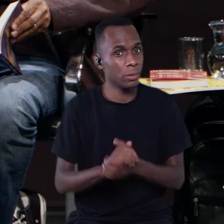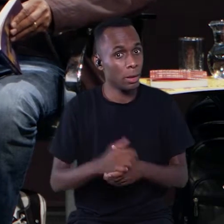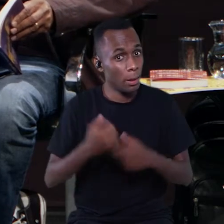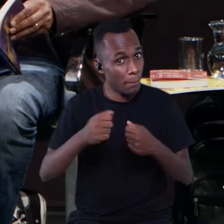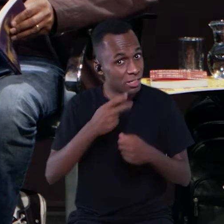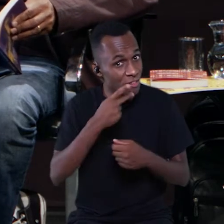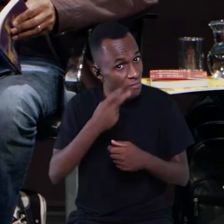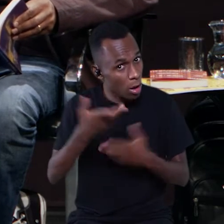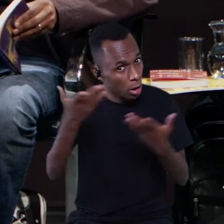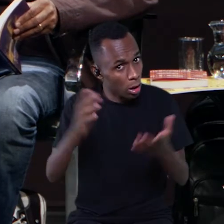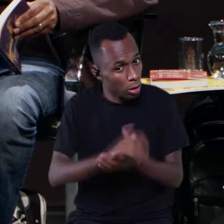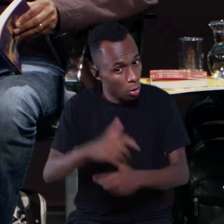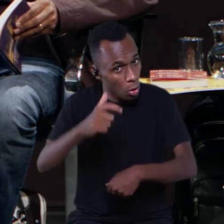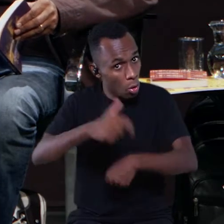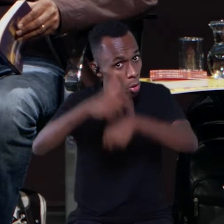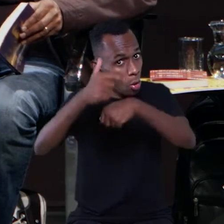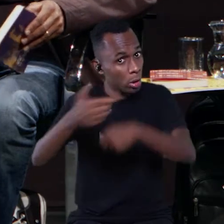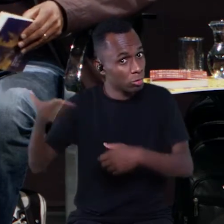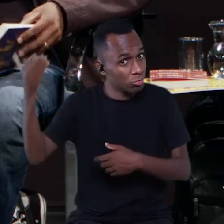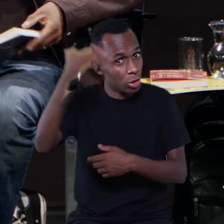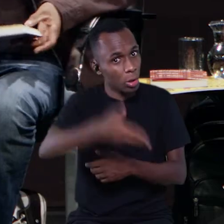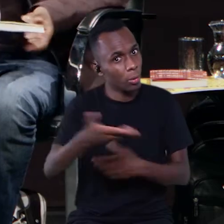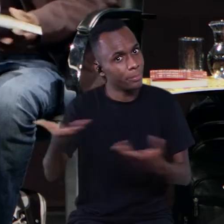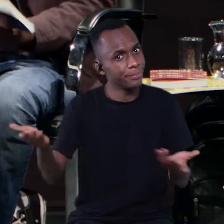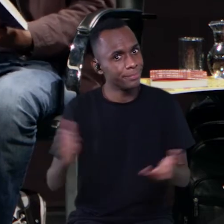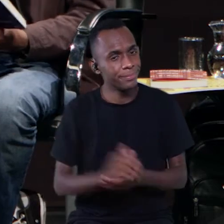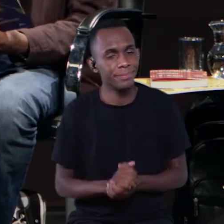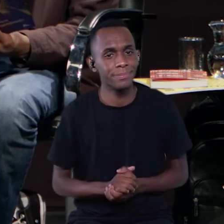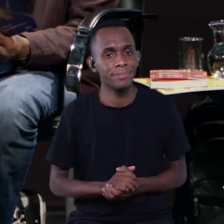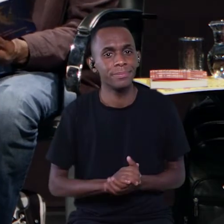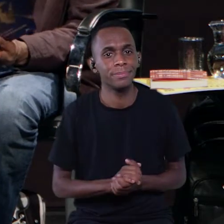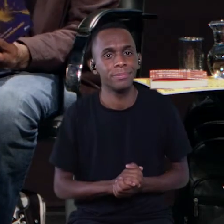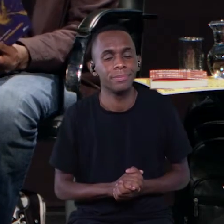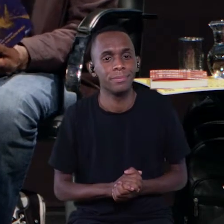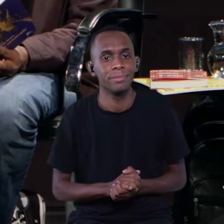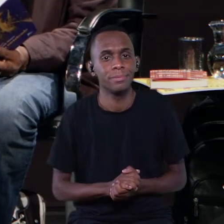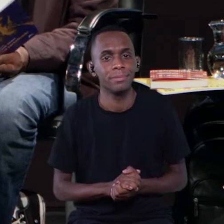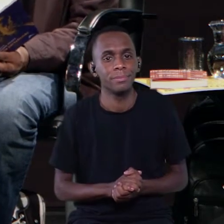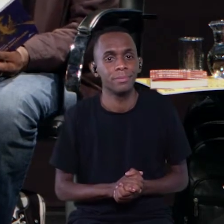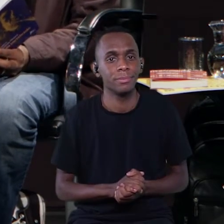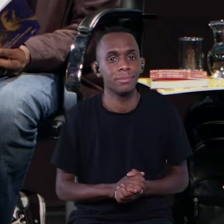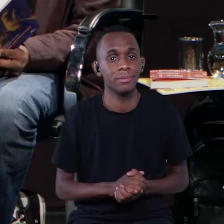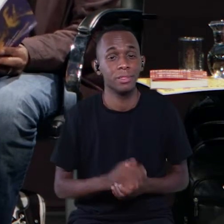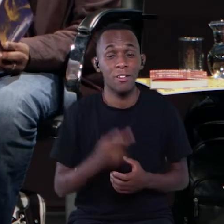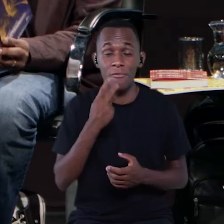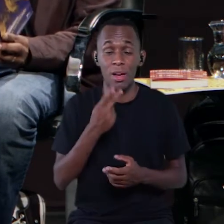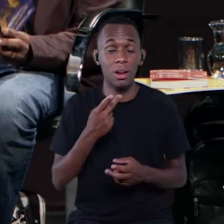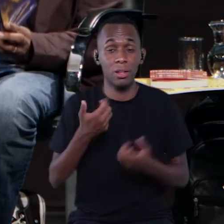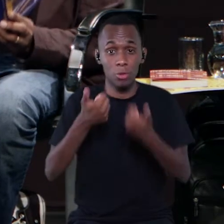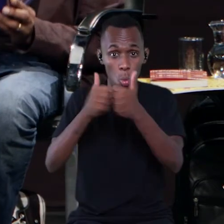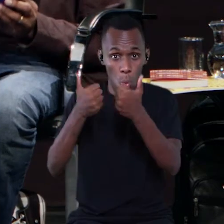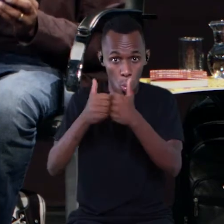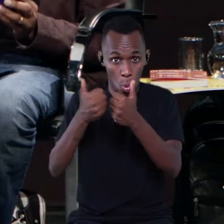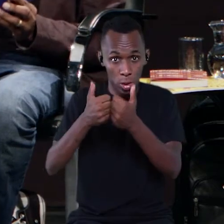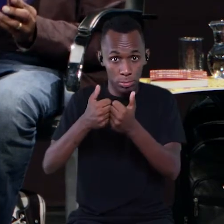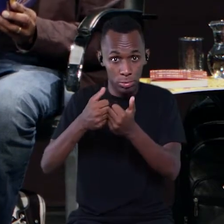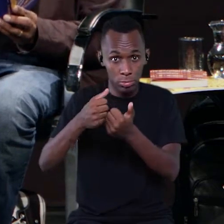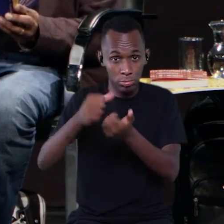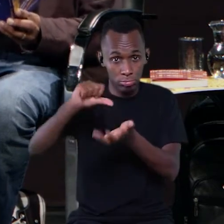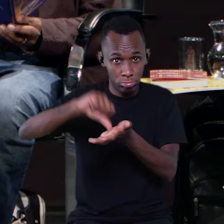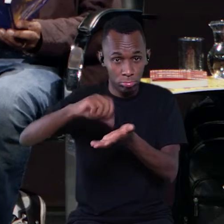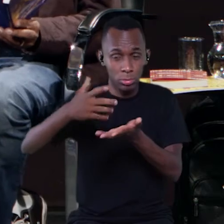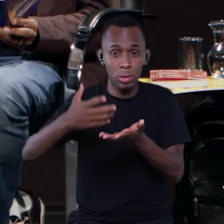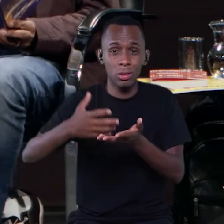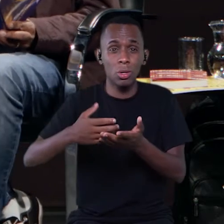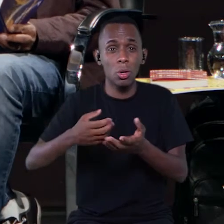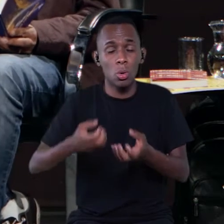Você não precisa nem falar o tanto de hora que você chegou atrasado, viu, Marcelo? Bom, já que eu falei no ponto de ônibus, pessoal, é um poema menor. Os